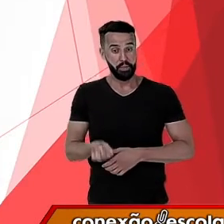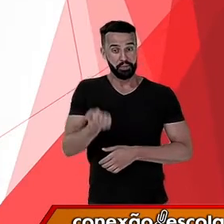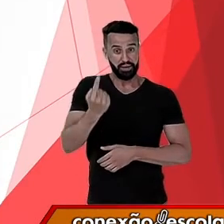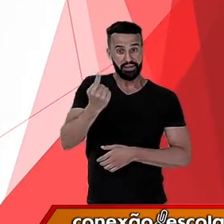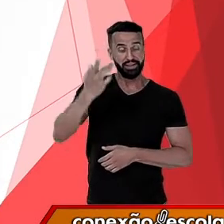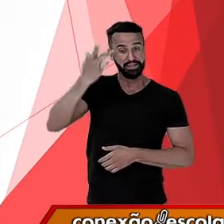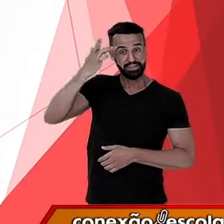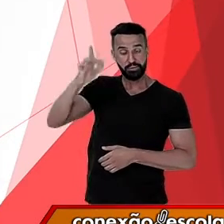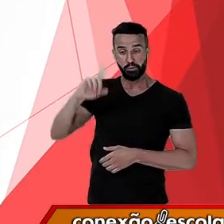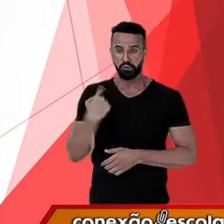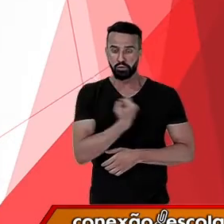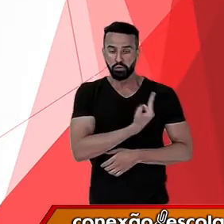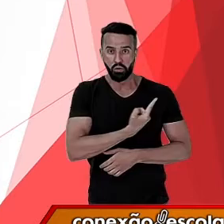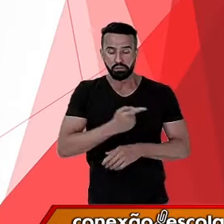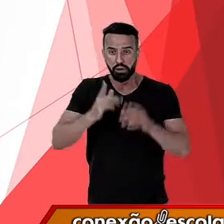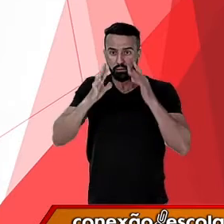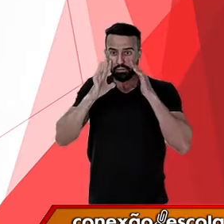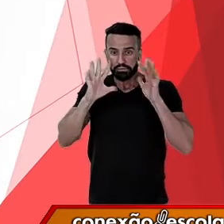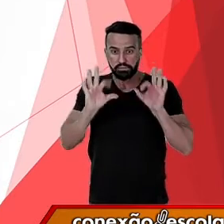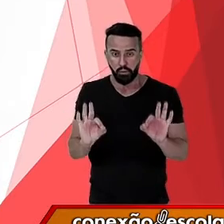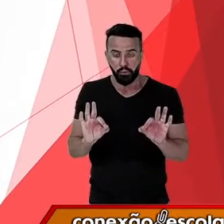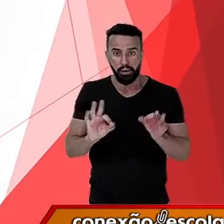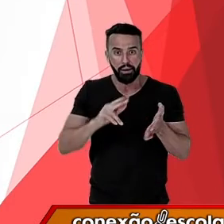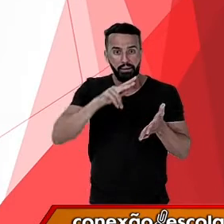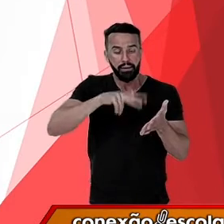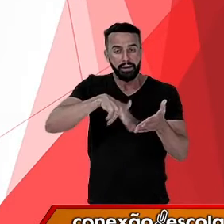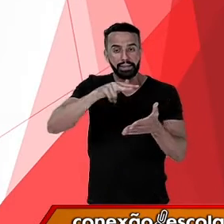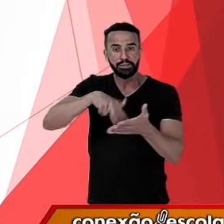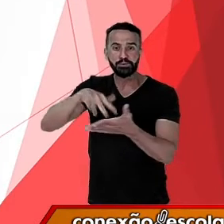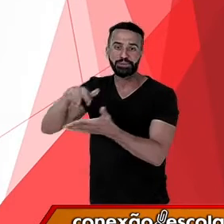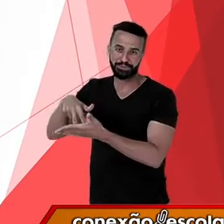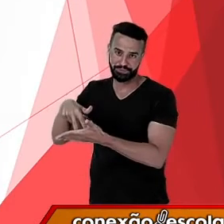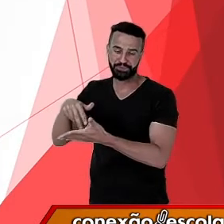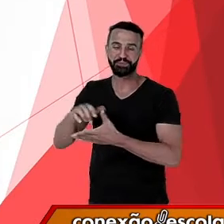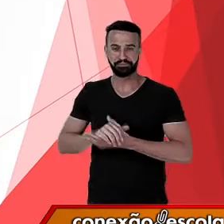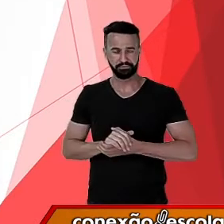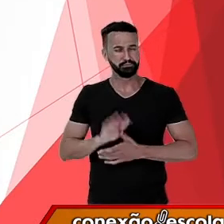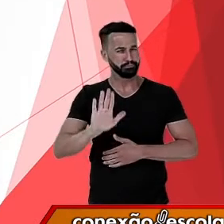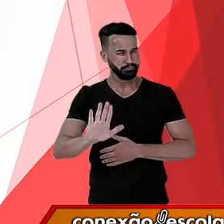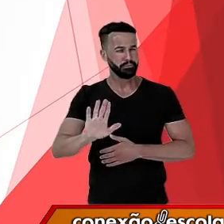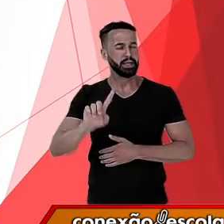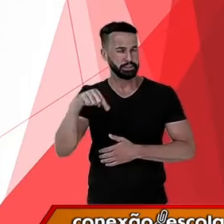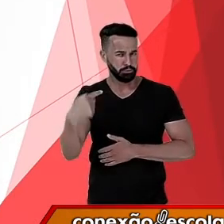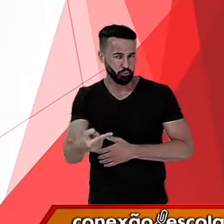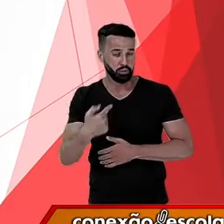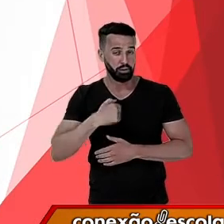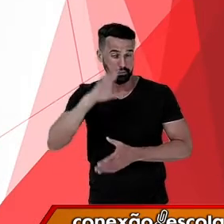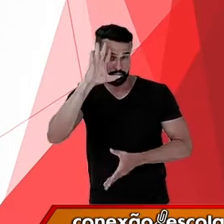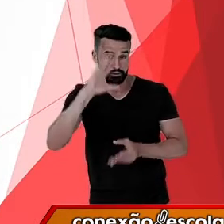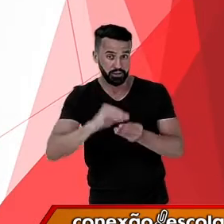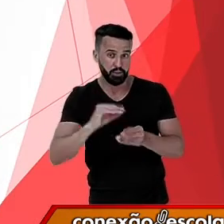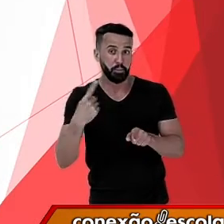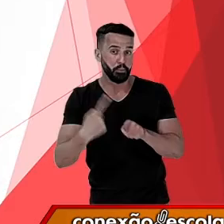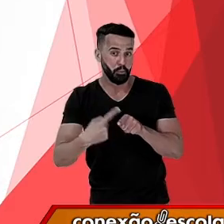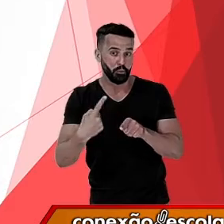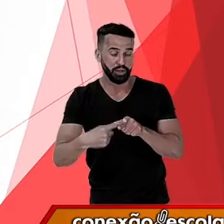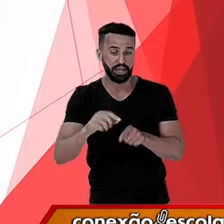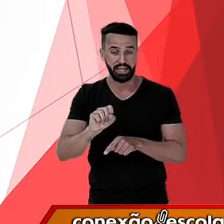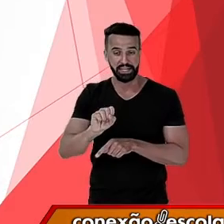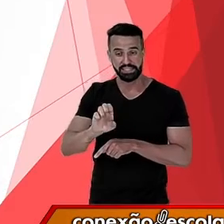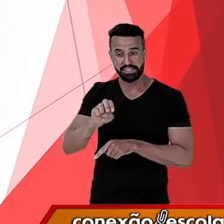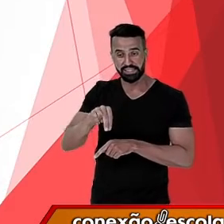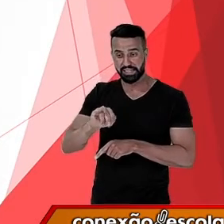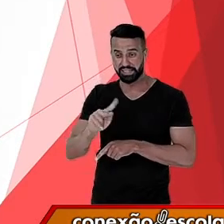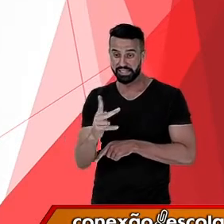chama a nossa atenção para a leitura da tirinha. Já já você vai entender por que o Seninha é um personagem que gosta